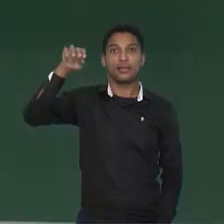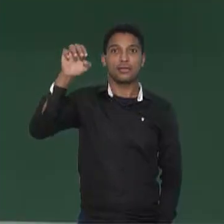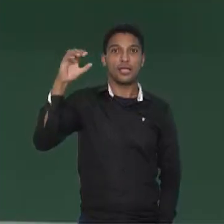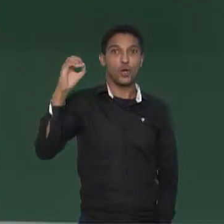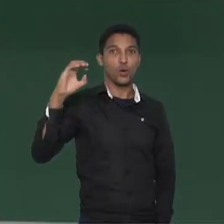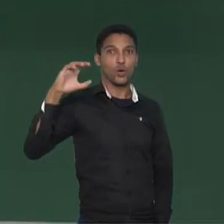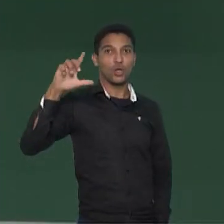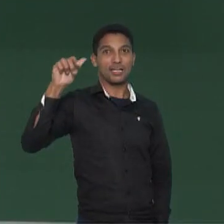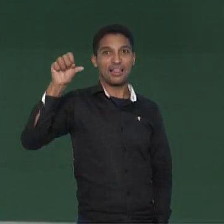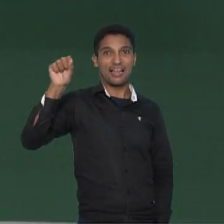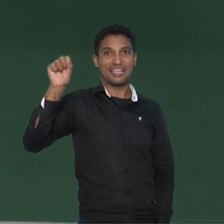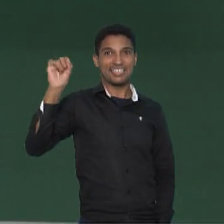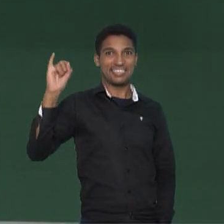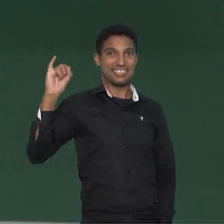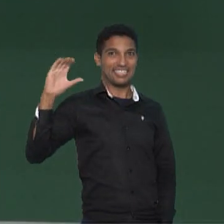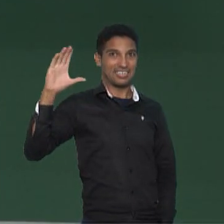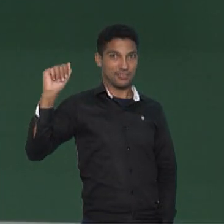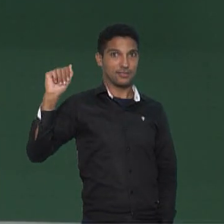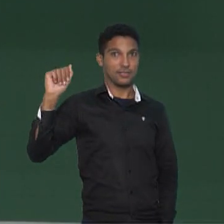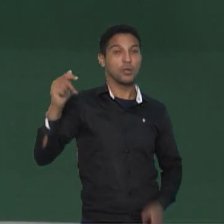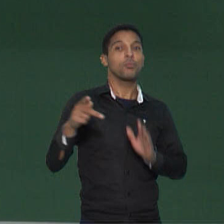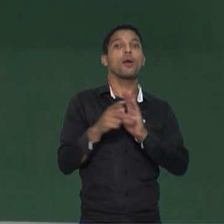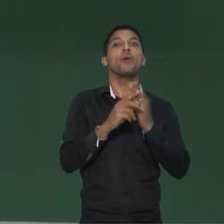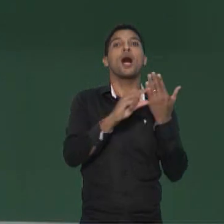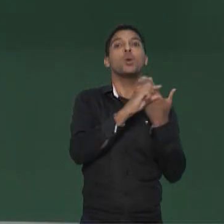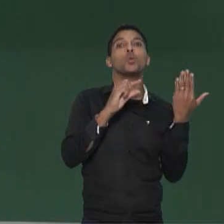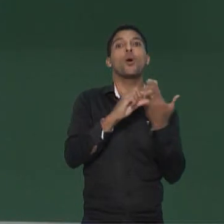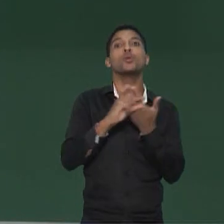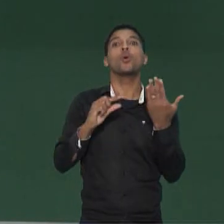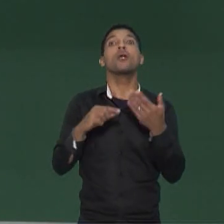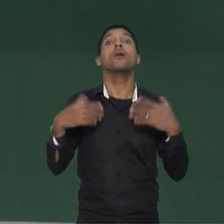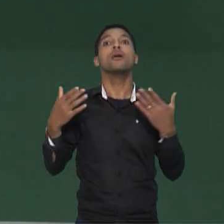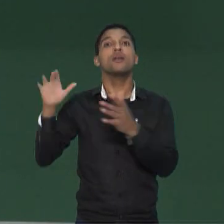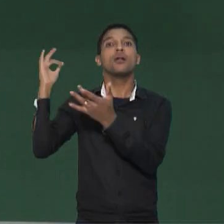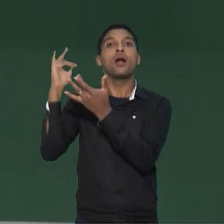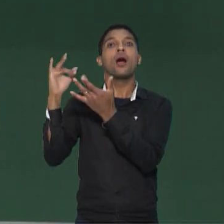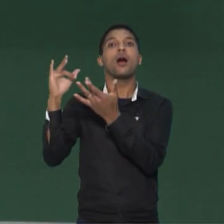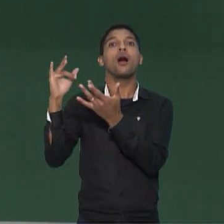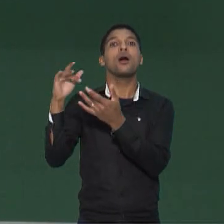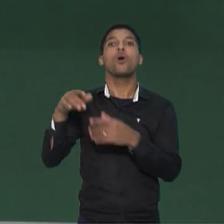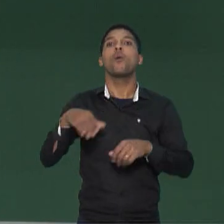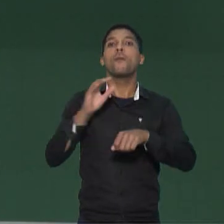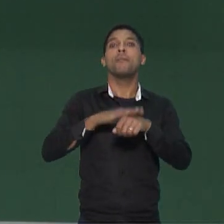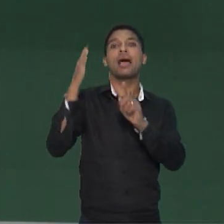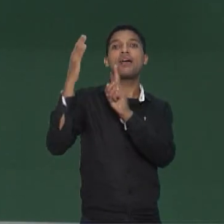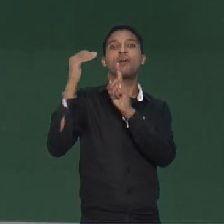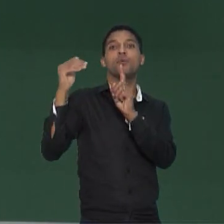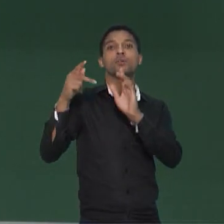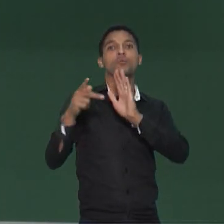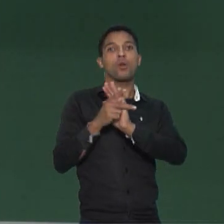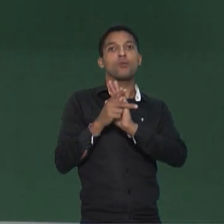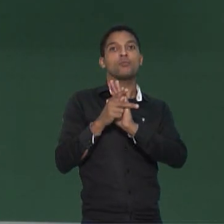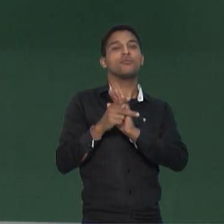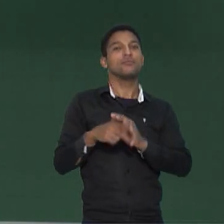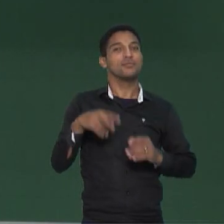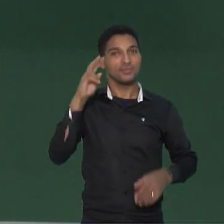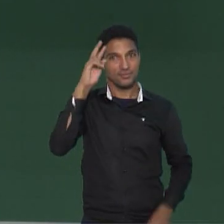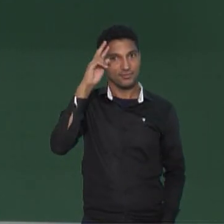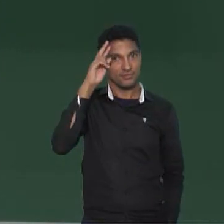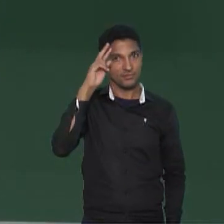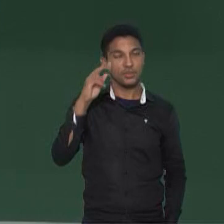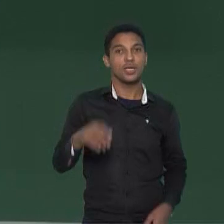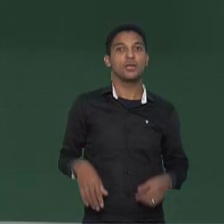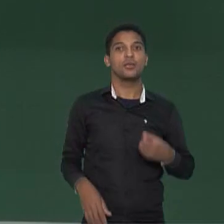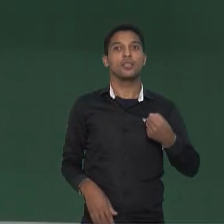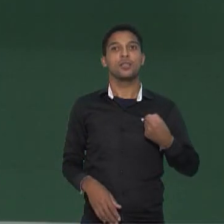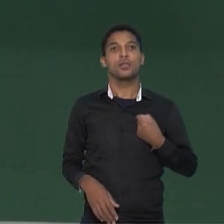por Thorvaldsen e Canova. Número 2, Canova é considerado o maior escultor europeu desde Bernini. Lógico, a gente já mostrou isso. A número